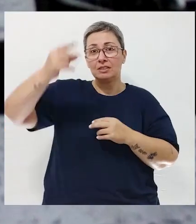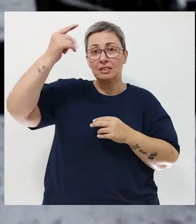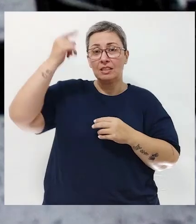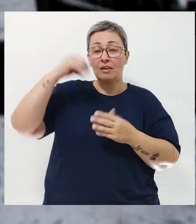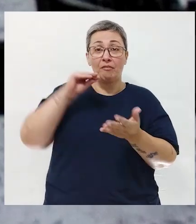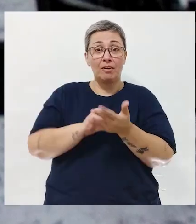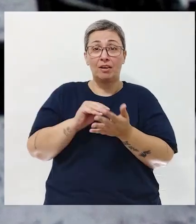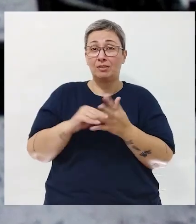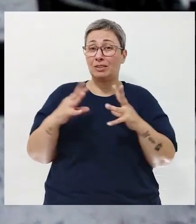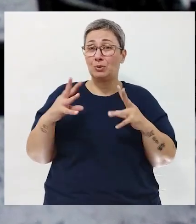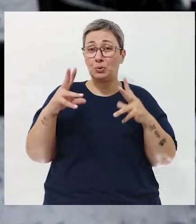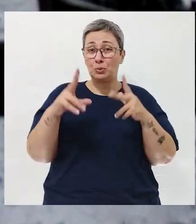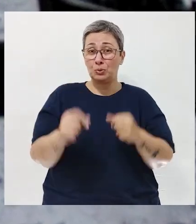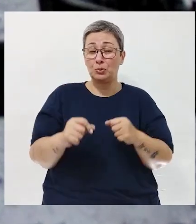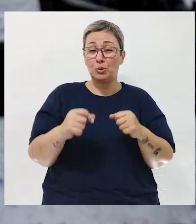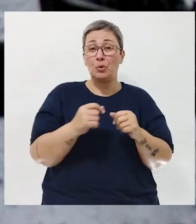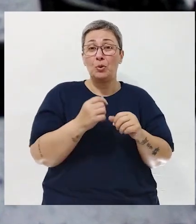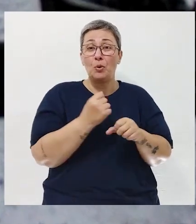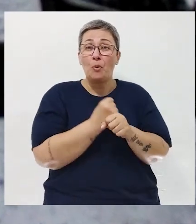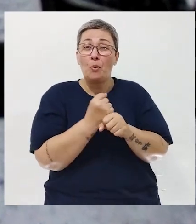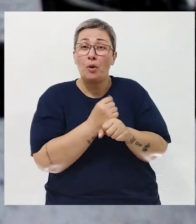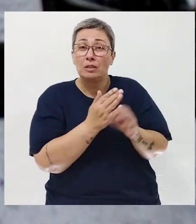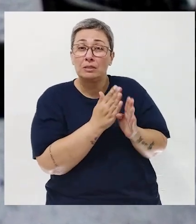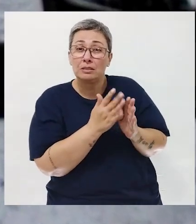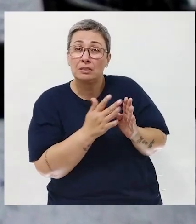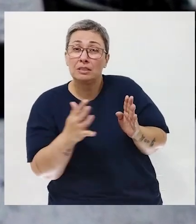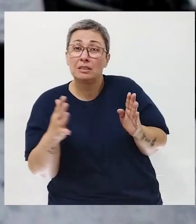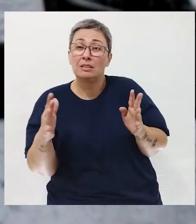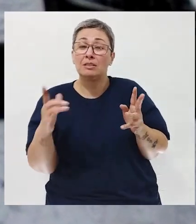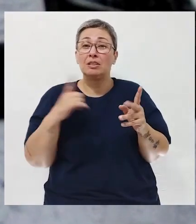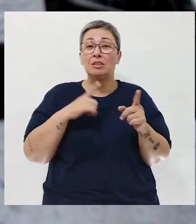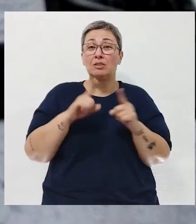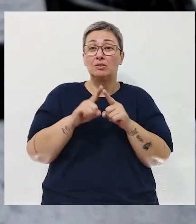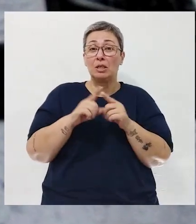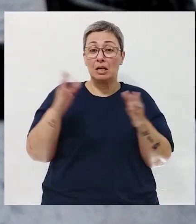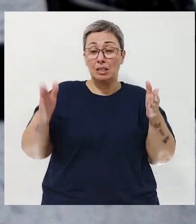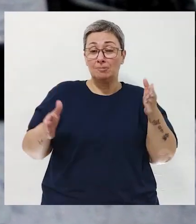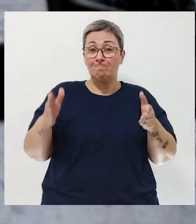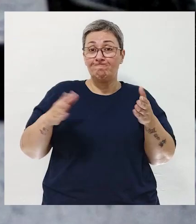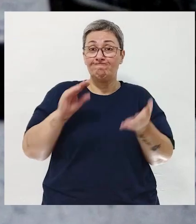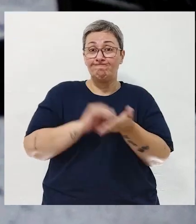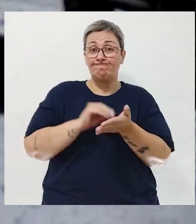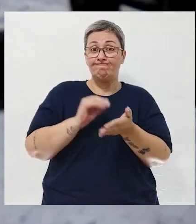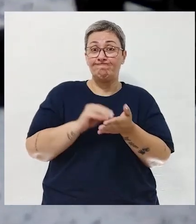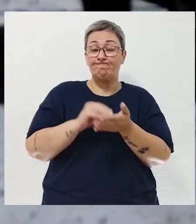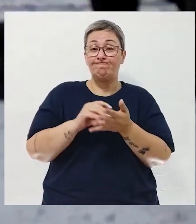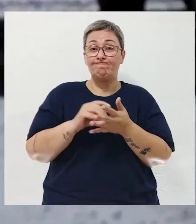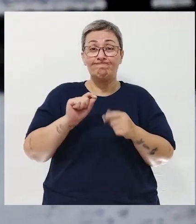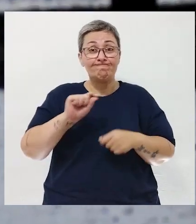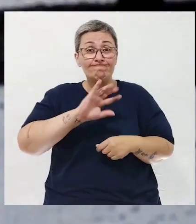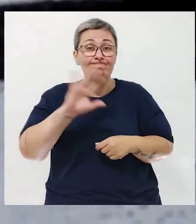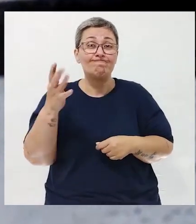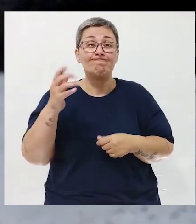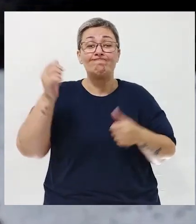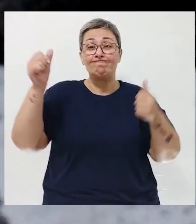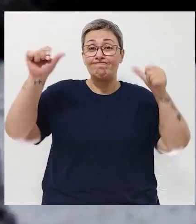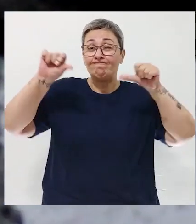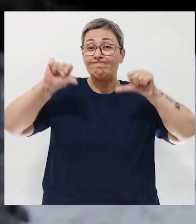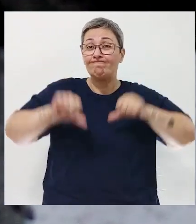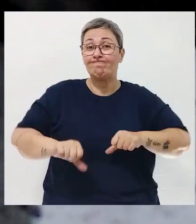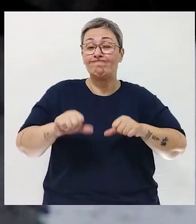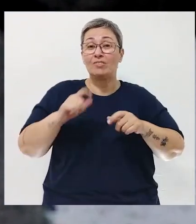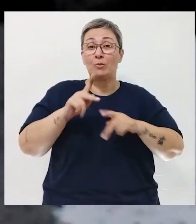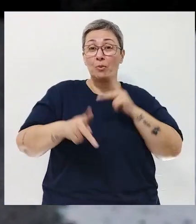faltava tudo. Durante os anos em que o bairro viveu o seu hiato administrativo, a situação só piorou e a população teve